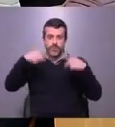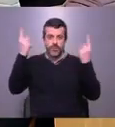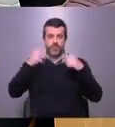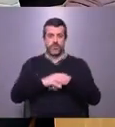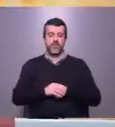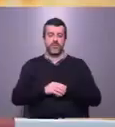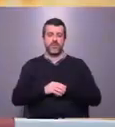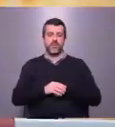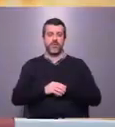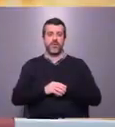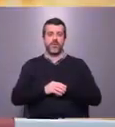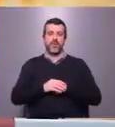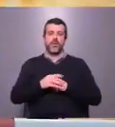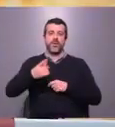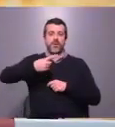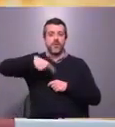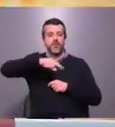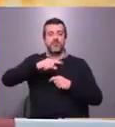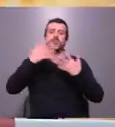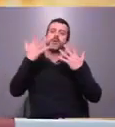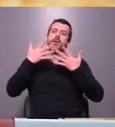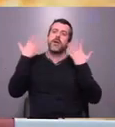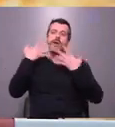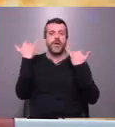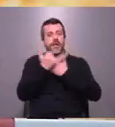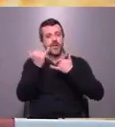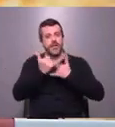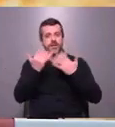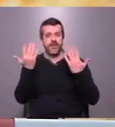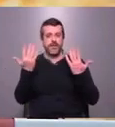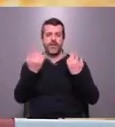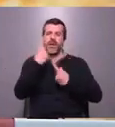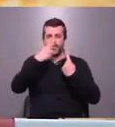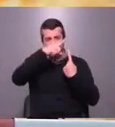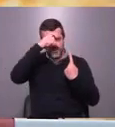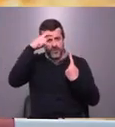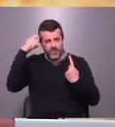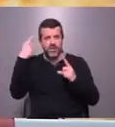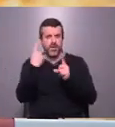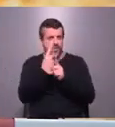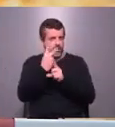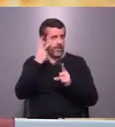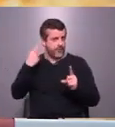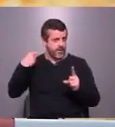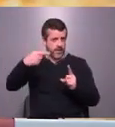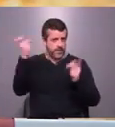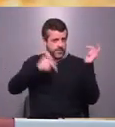conhecer. Somos convidados à alegria, mesmo no meio das dificuldades da nossa vida,